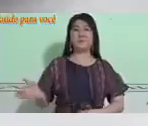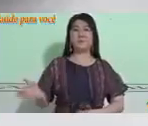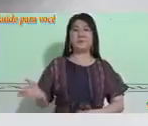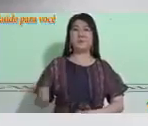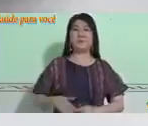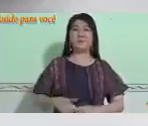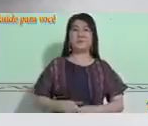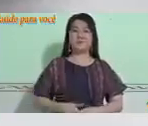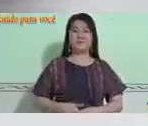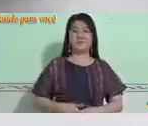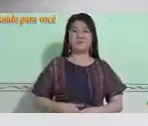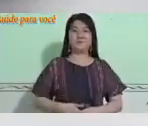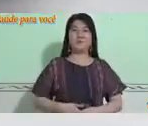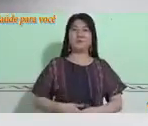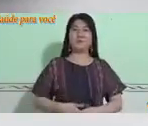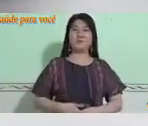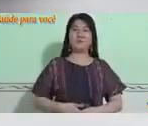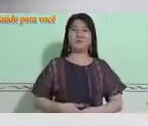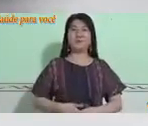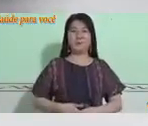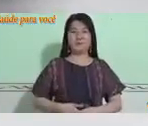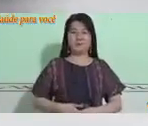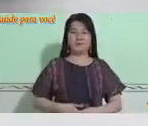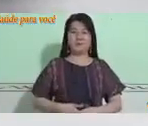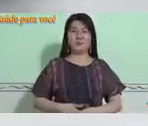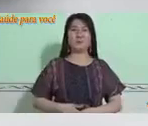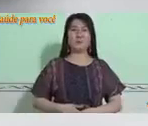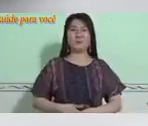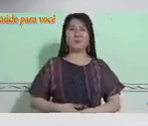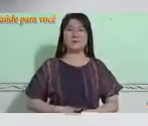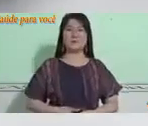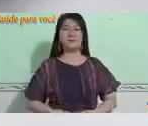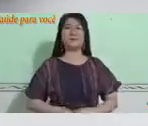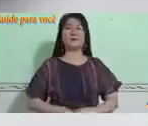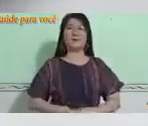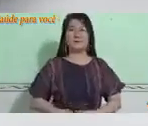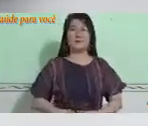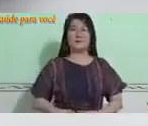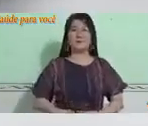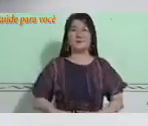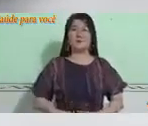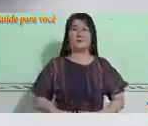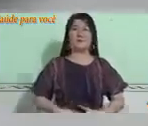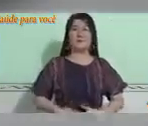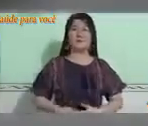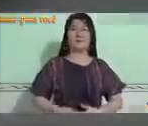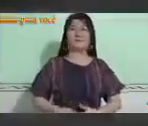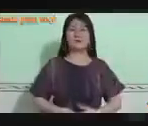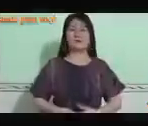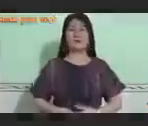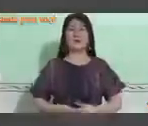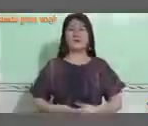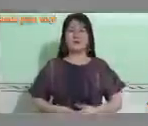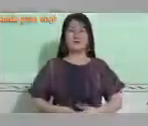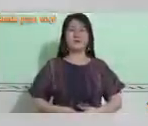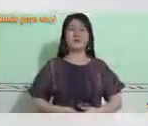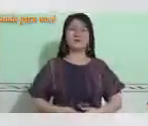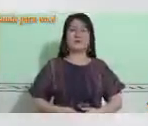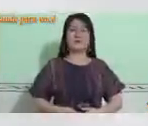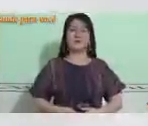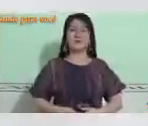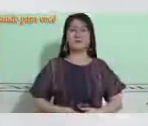É inchaço no pescoço. Como é feito um corte no pescoço, acento agudo